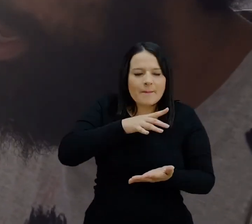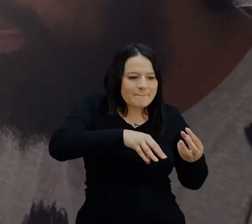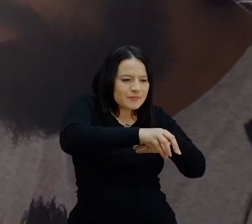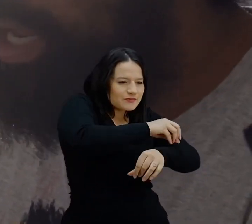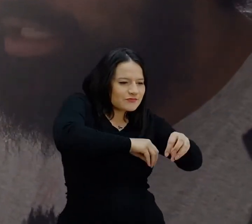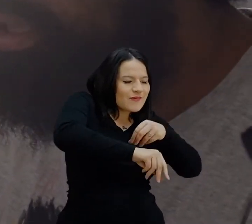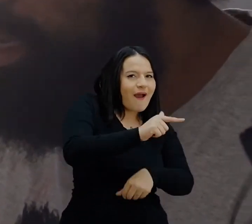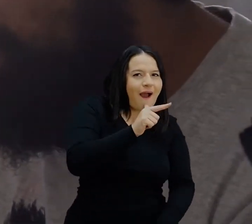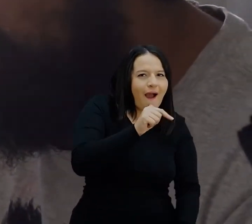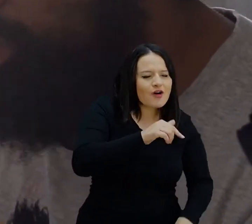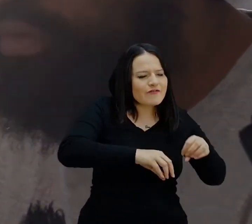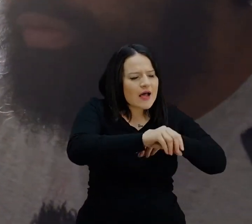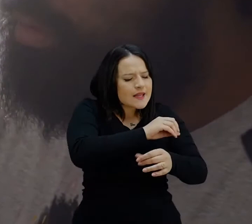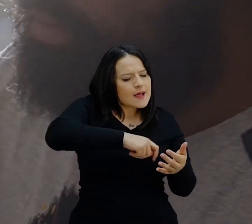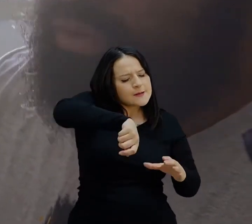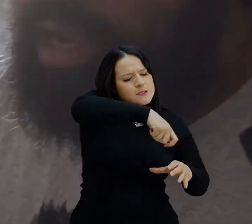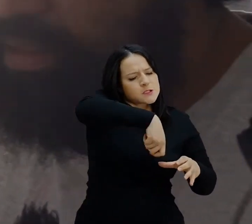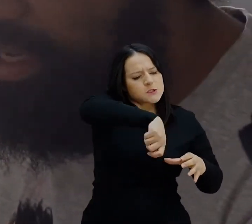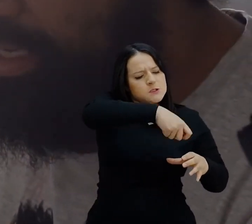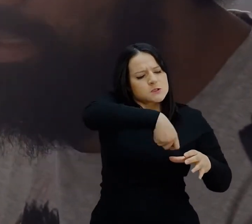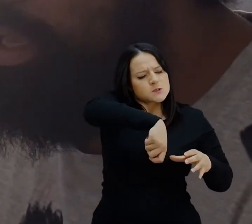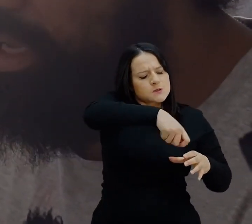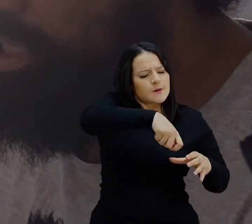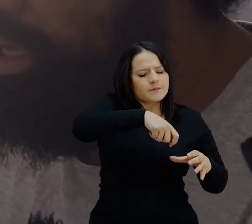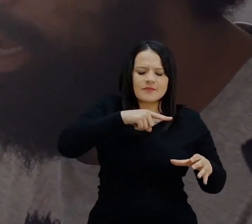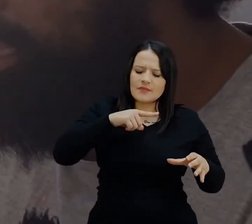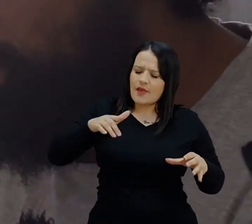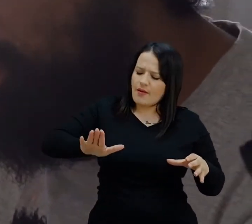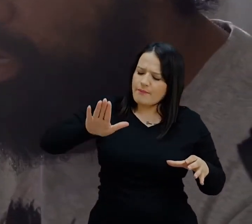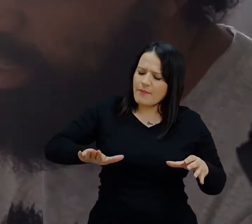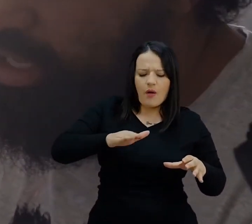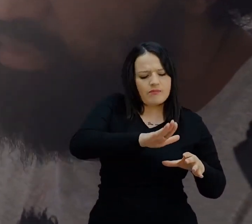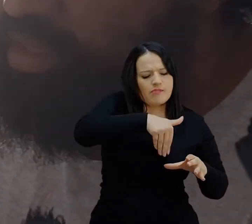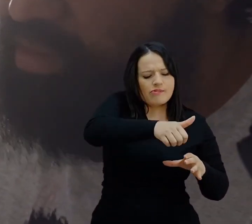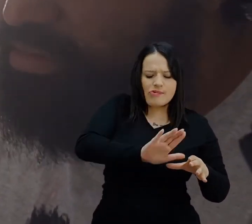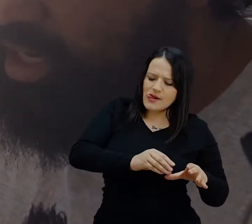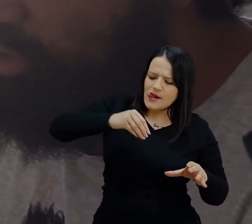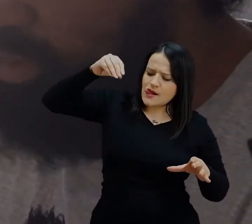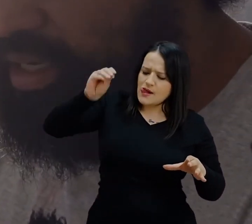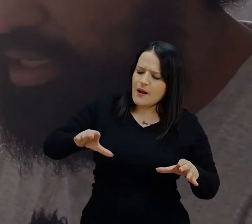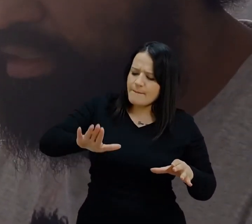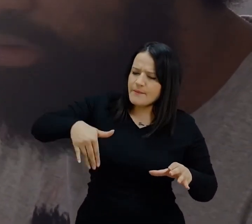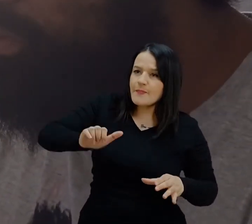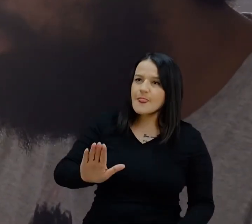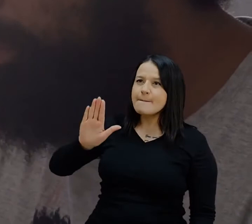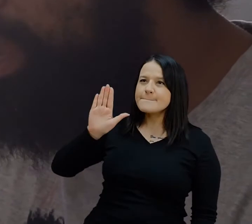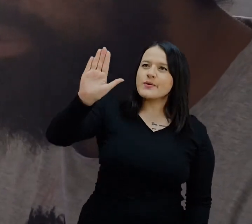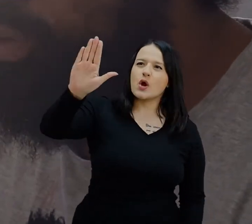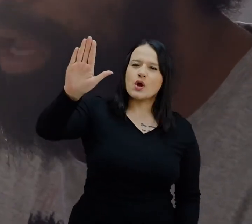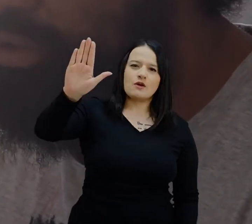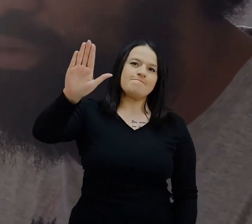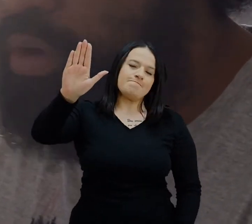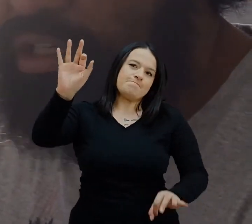colocados em placas de trânsito, em alguns lugares na cidade. Também tem o lambe-lambe dentro da arte urbana, que são os